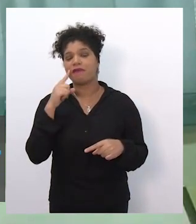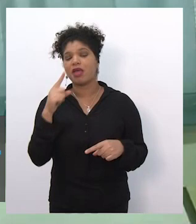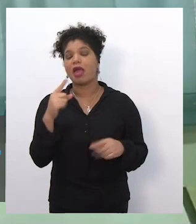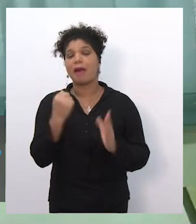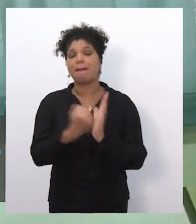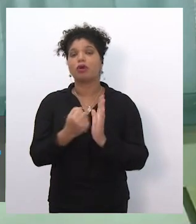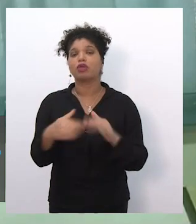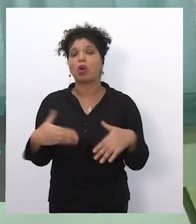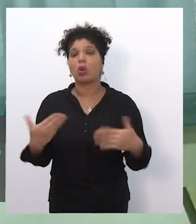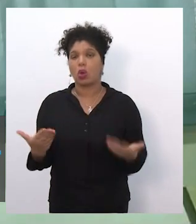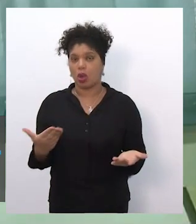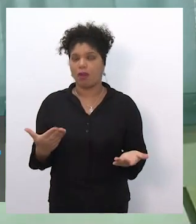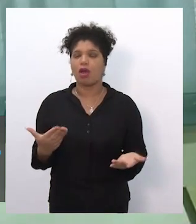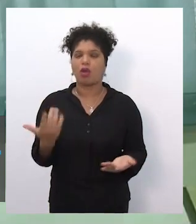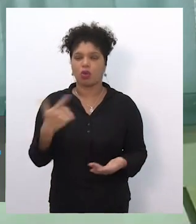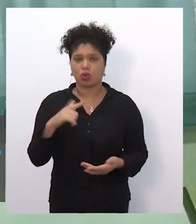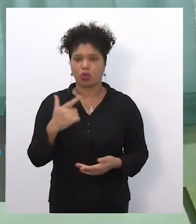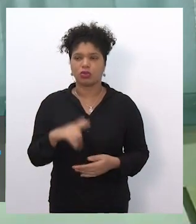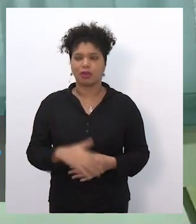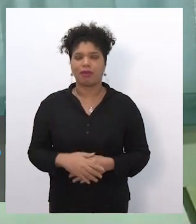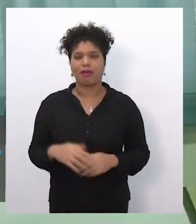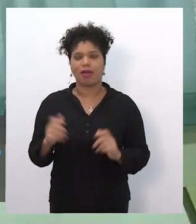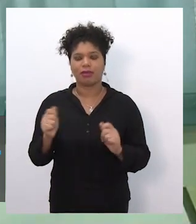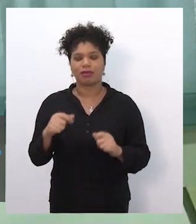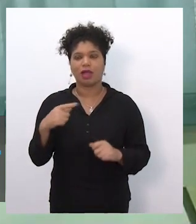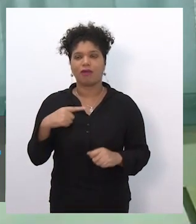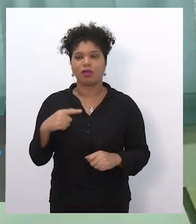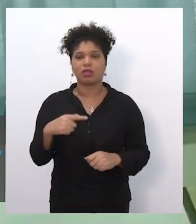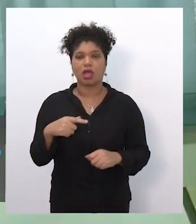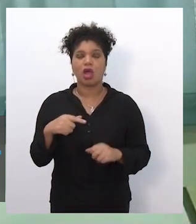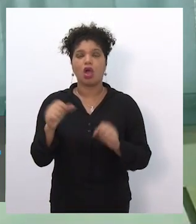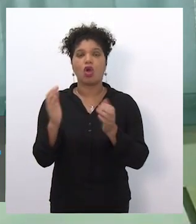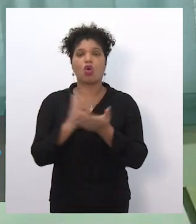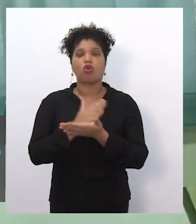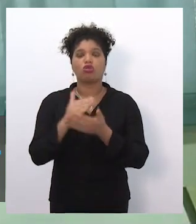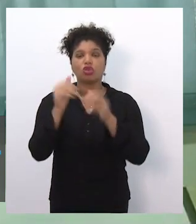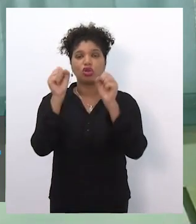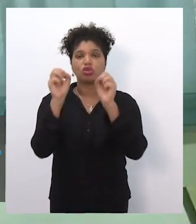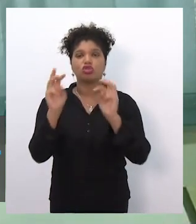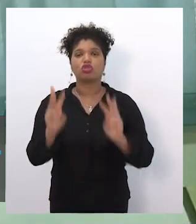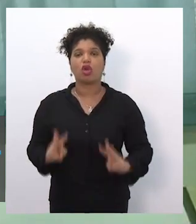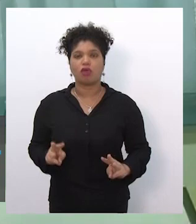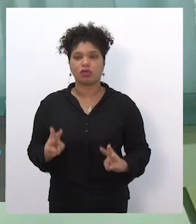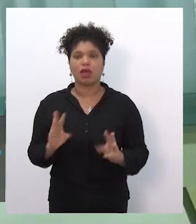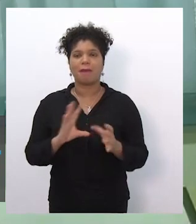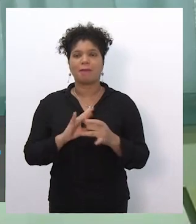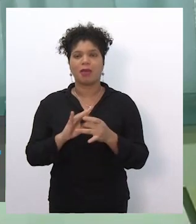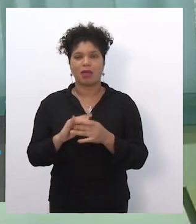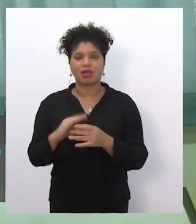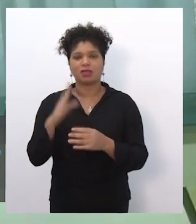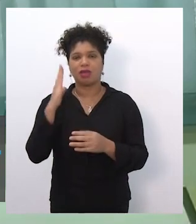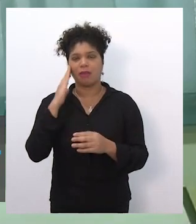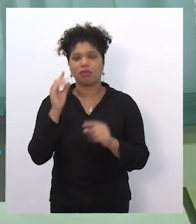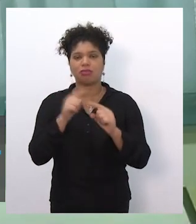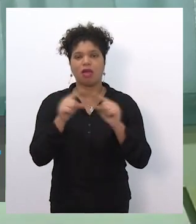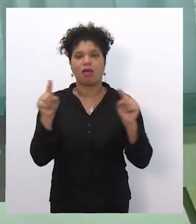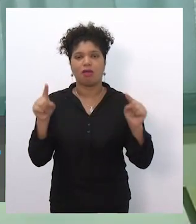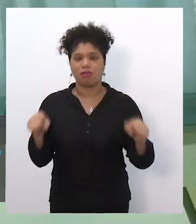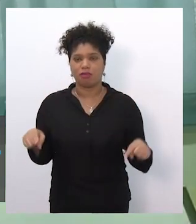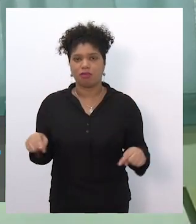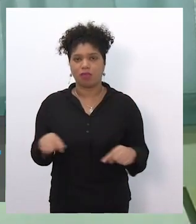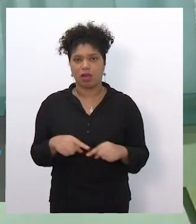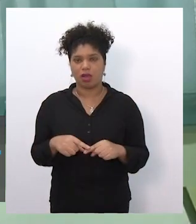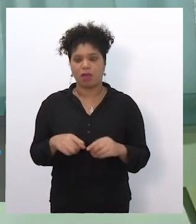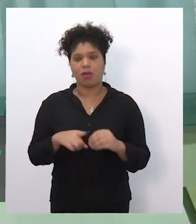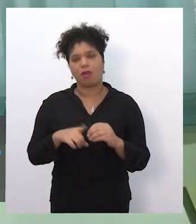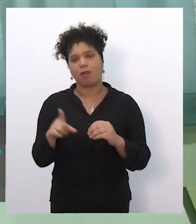olhar, ou você consegue usar softwares, no caso, existem softwares que reconhecem os slots da placa-mãe, no caso, né? Então, você